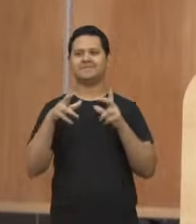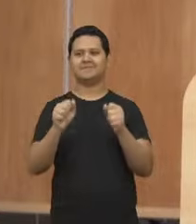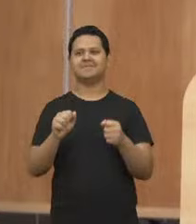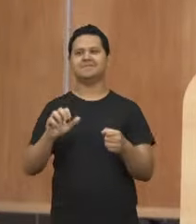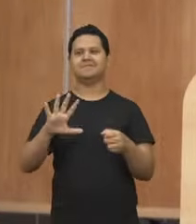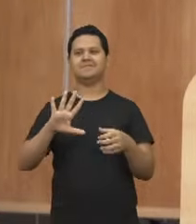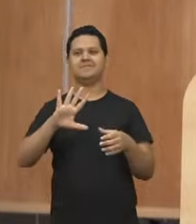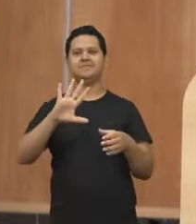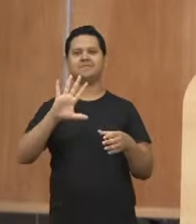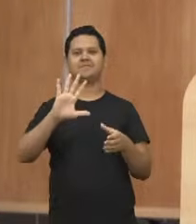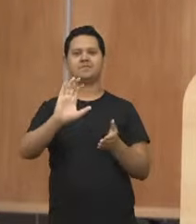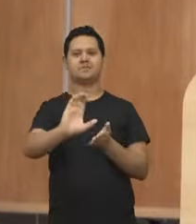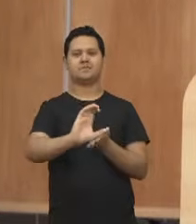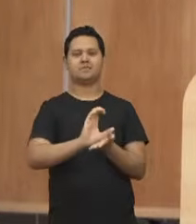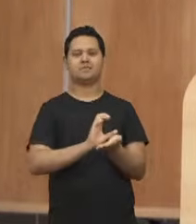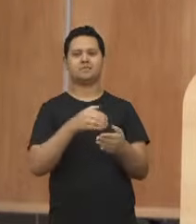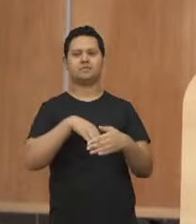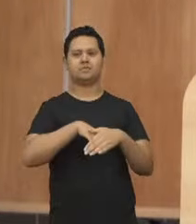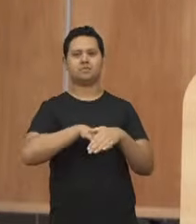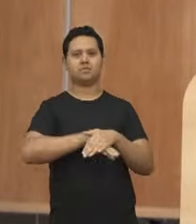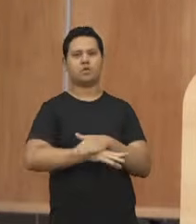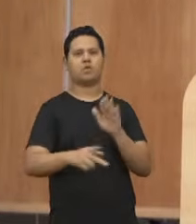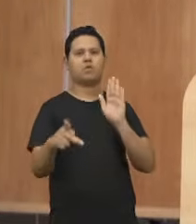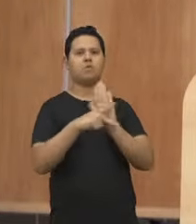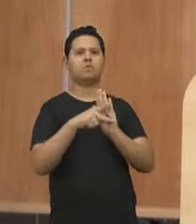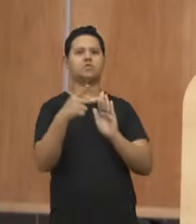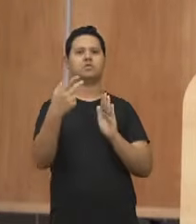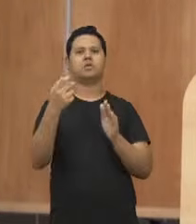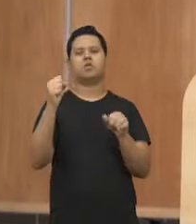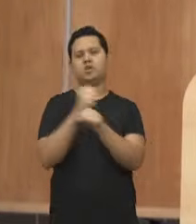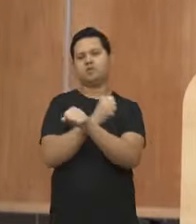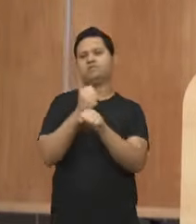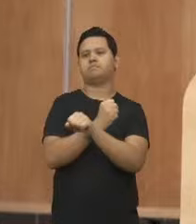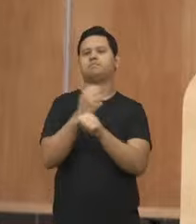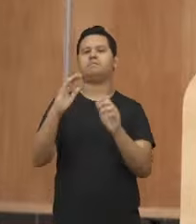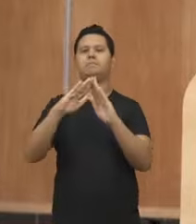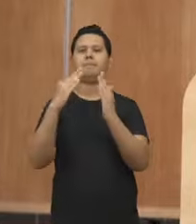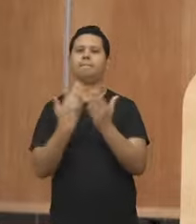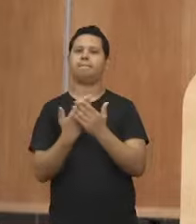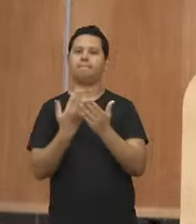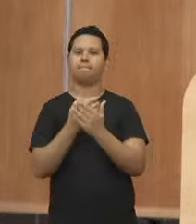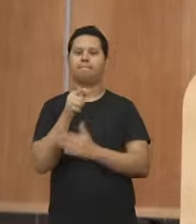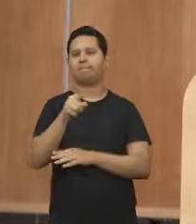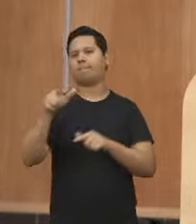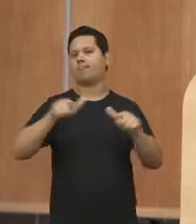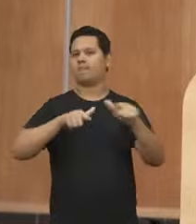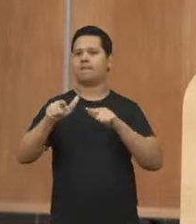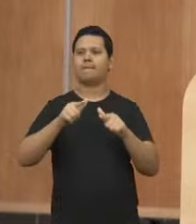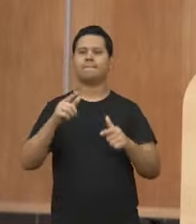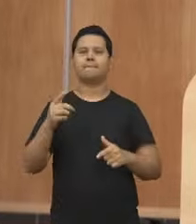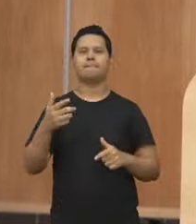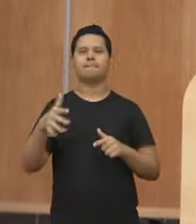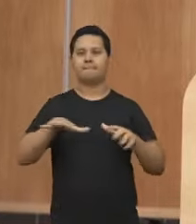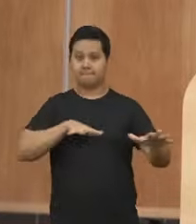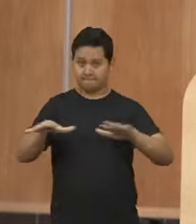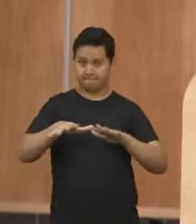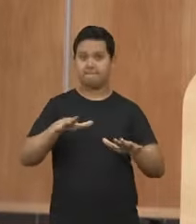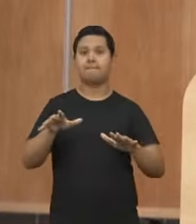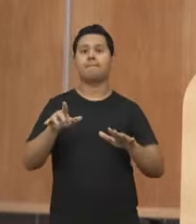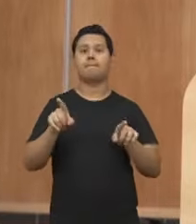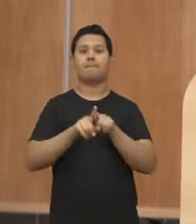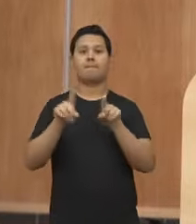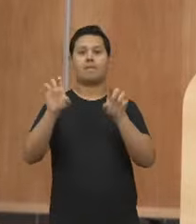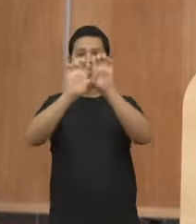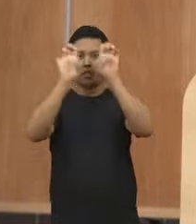investido no município, de obras, projetos, construções, escolas, trabalhos em mobilidade urbana,